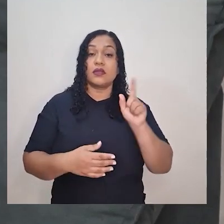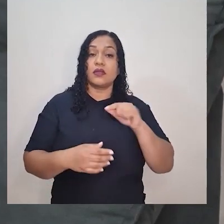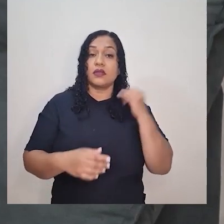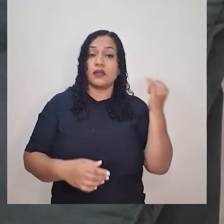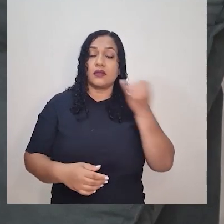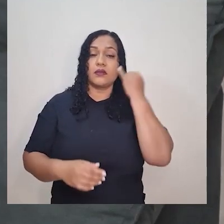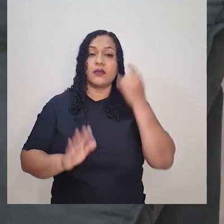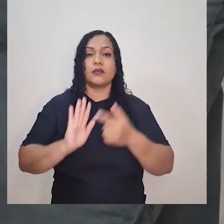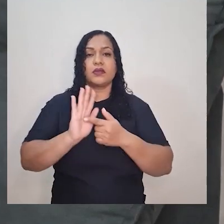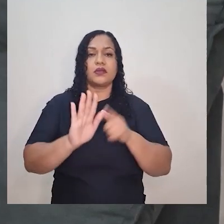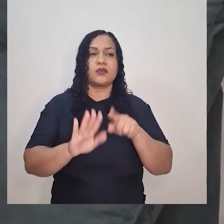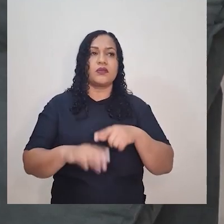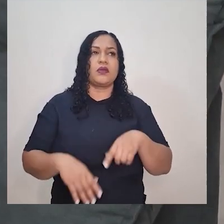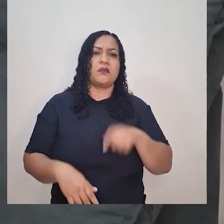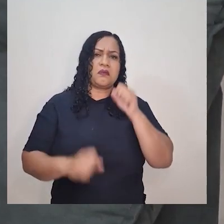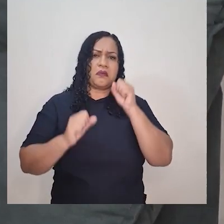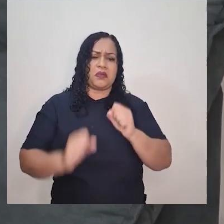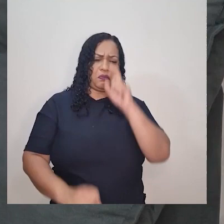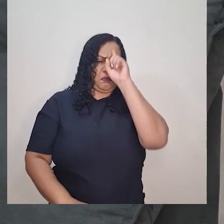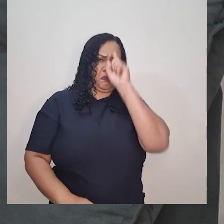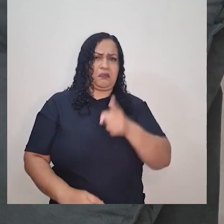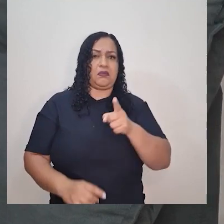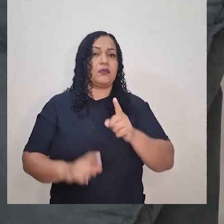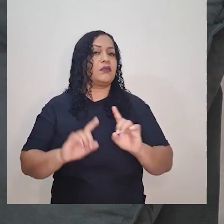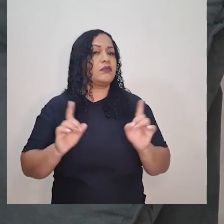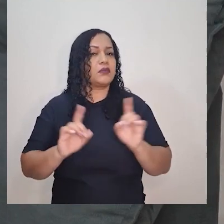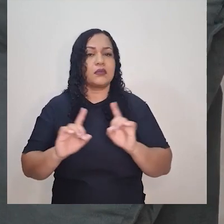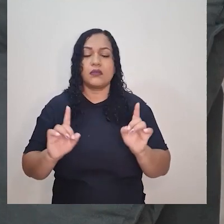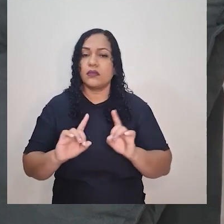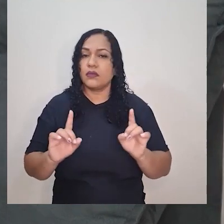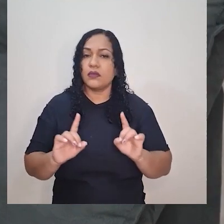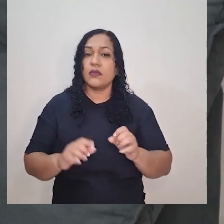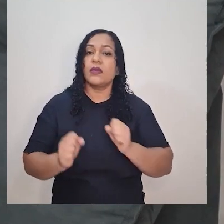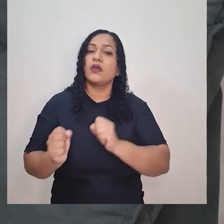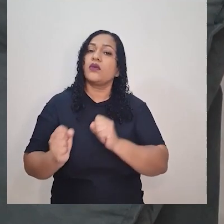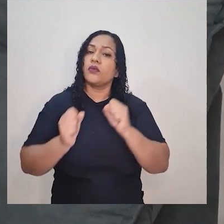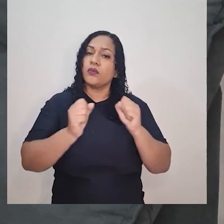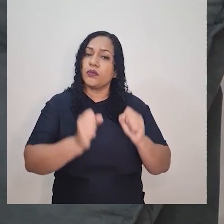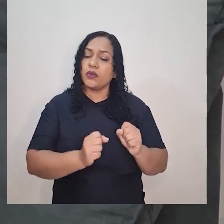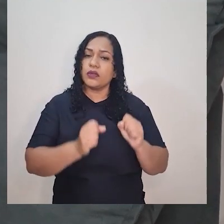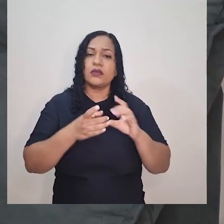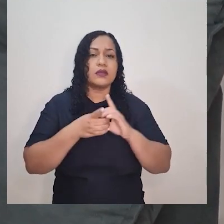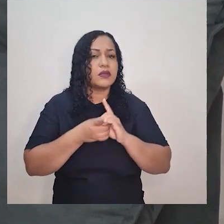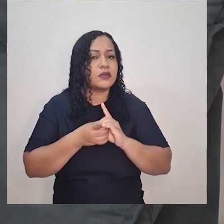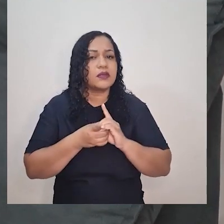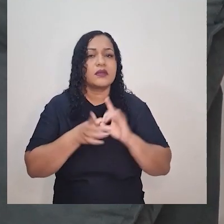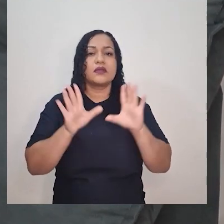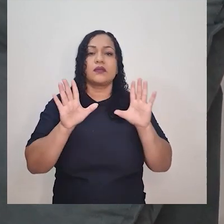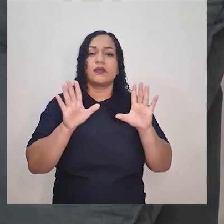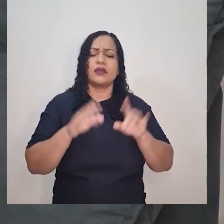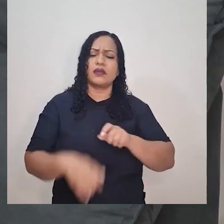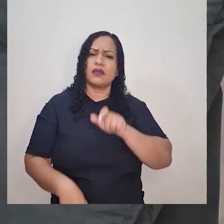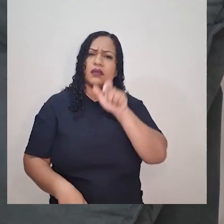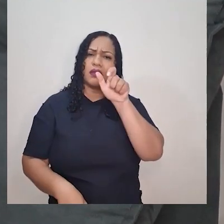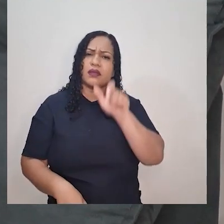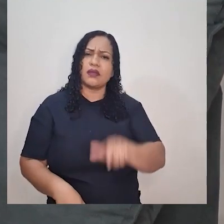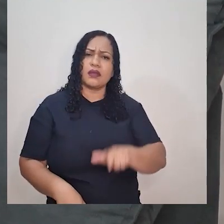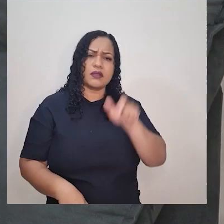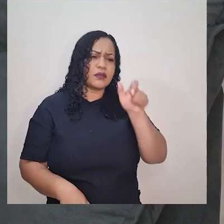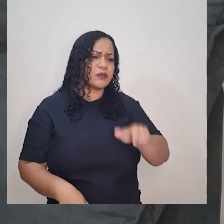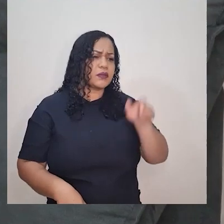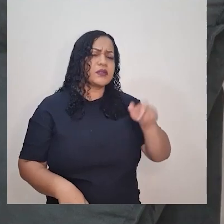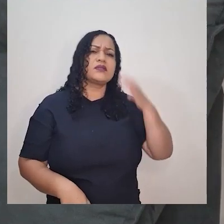de decisão não é o poder autoritário. Sim. Ele é um poder democrático. Por mais que cada sujeito dentro da escola saiba o